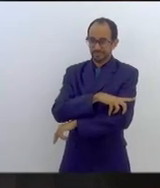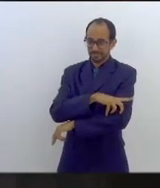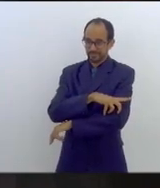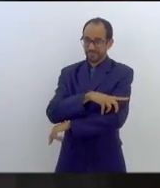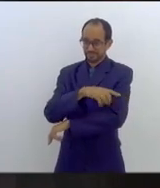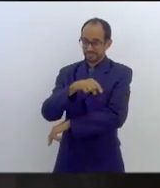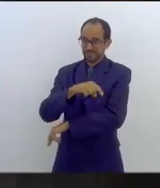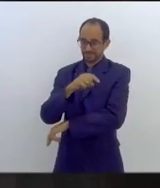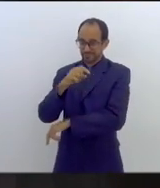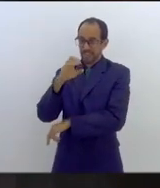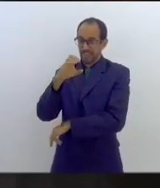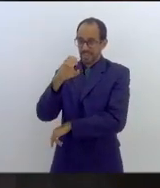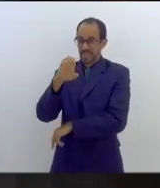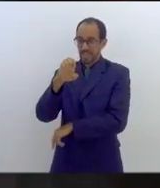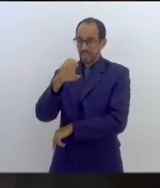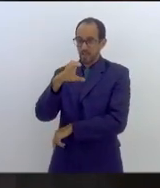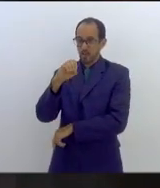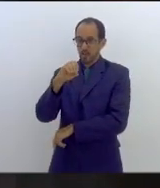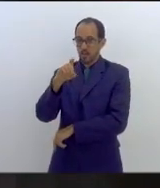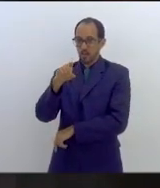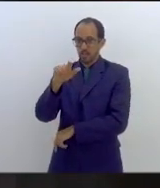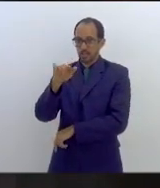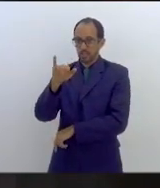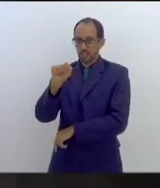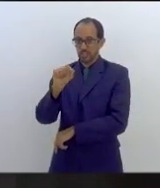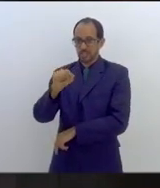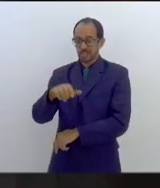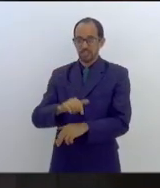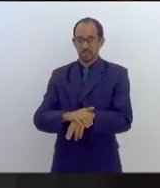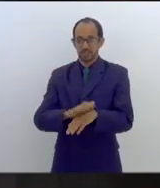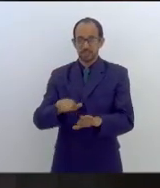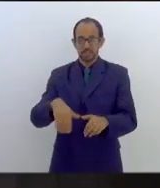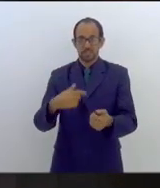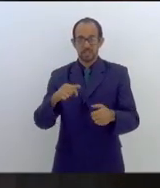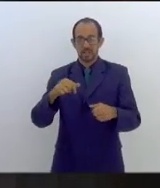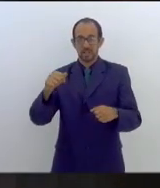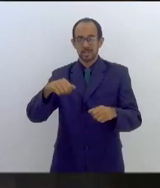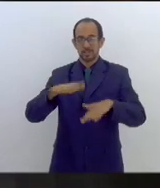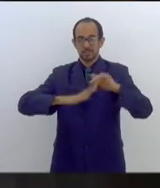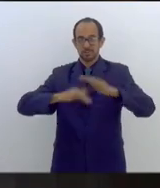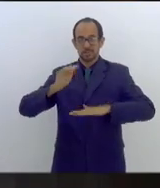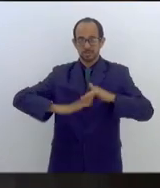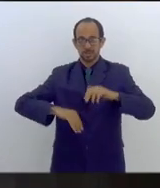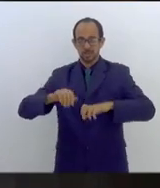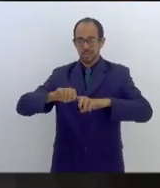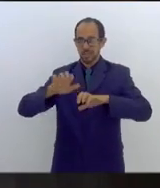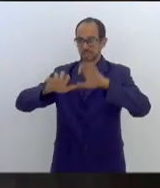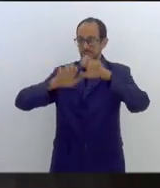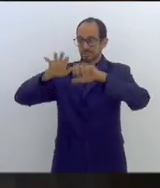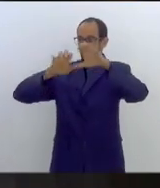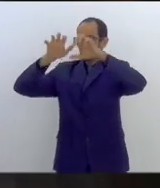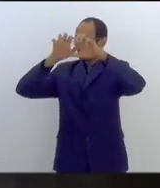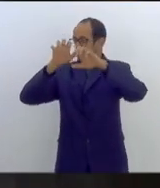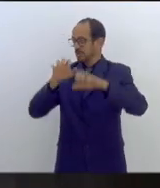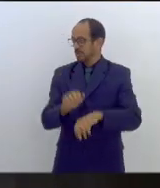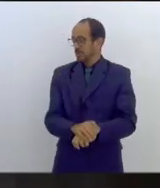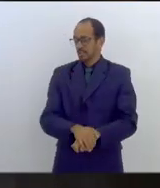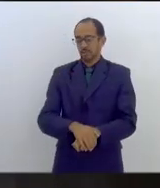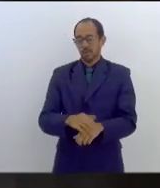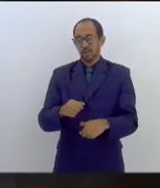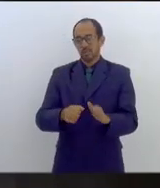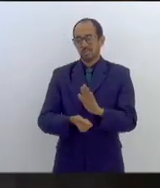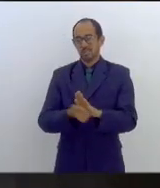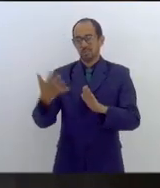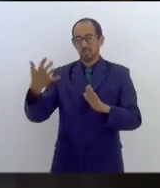Souza, uma homenagem a esses montanhistas escaladores. Graças a eles, vários crimes ambientais